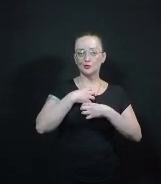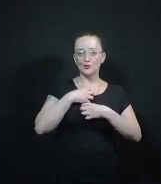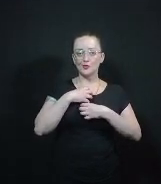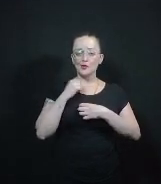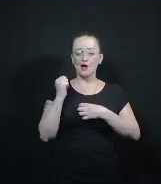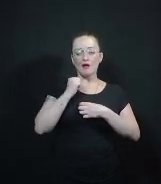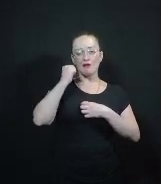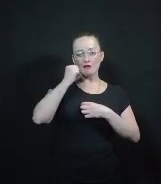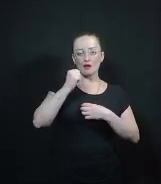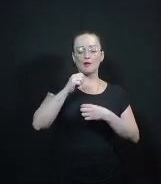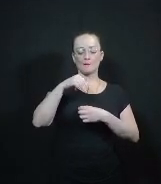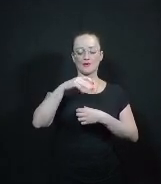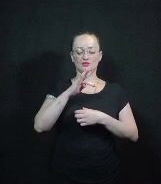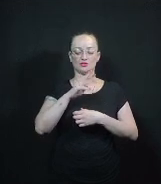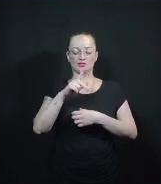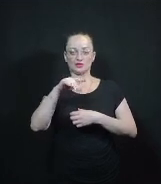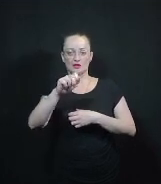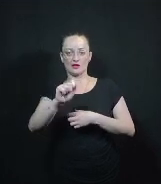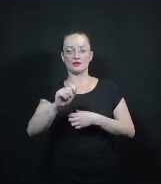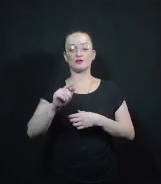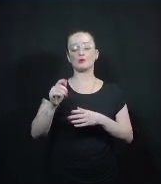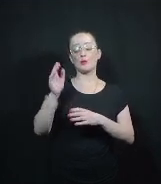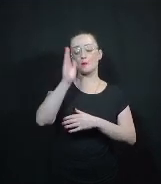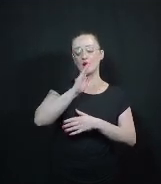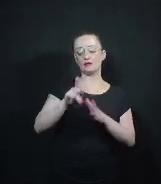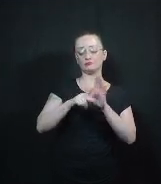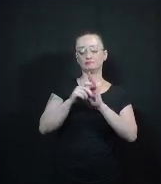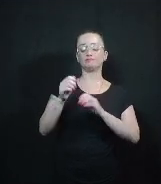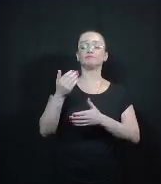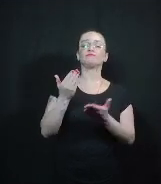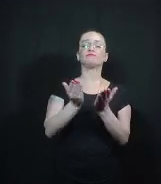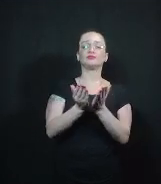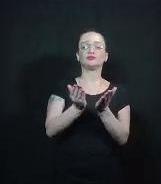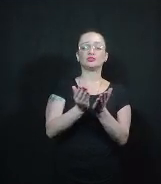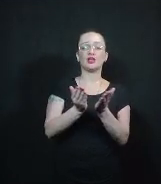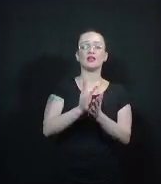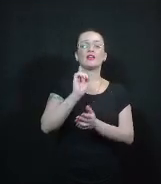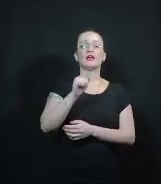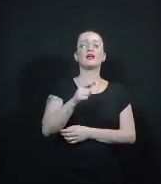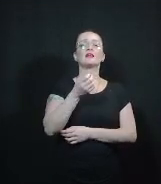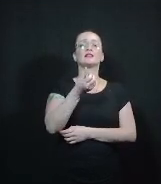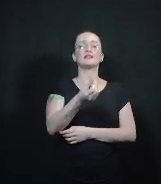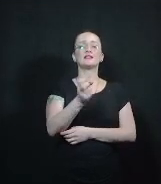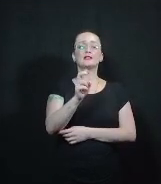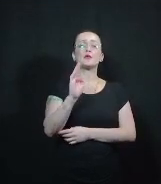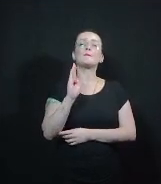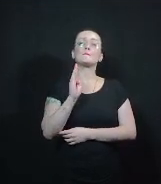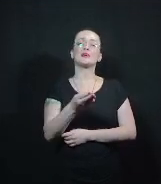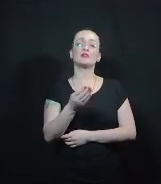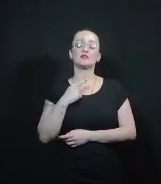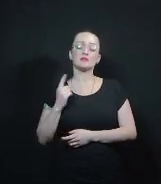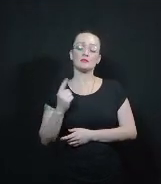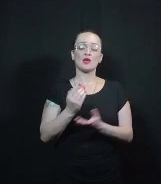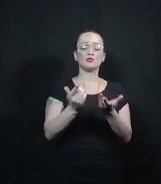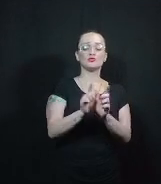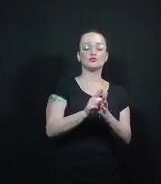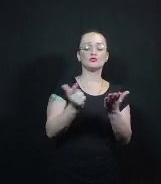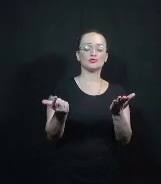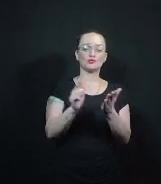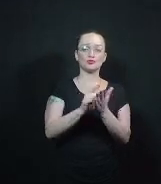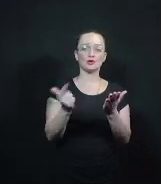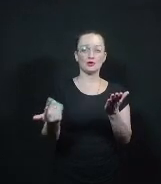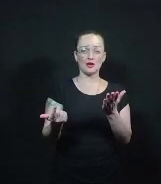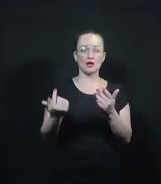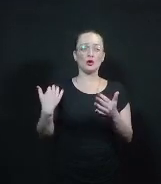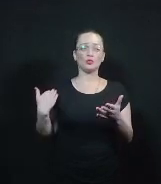radical e matizada, os brasileiros evangélicos, que são 65 milhões de brasileiros e que só aparecem nos jornais